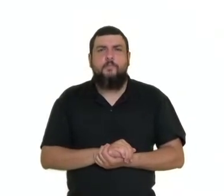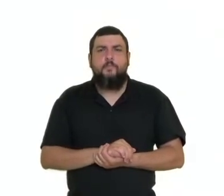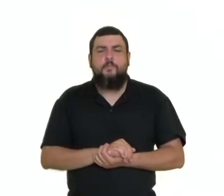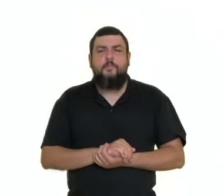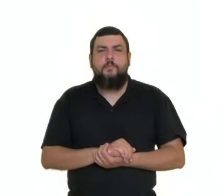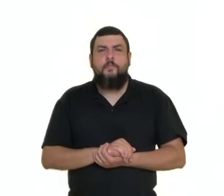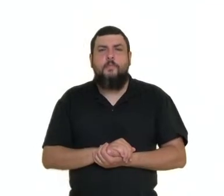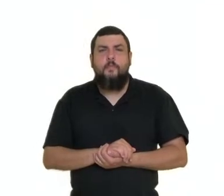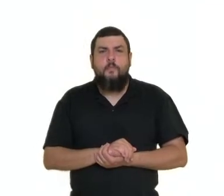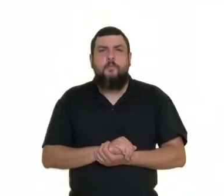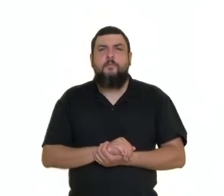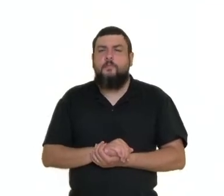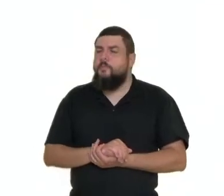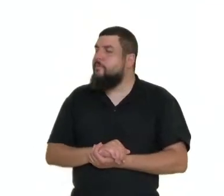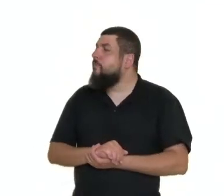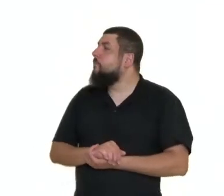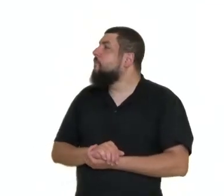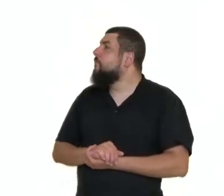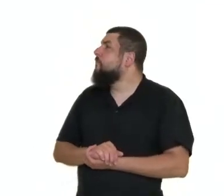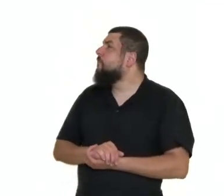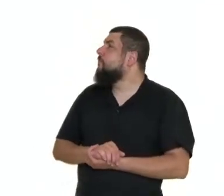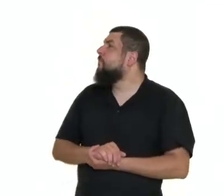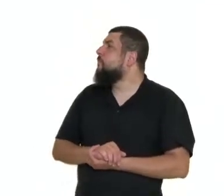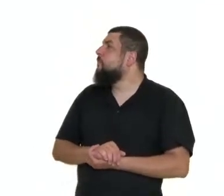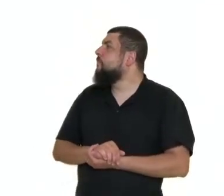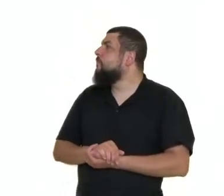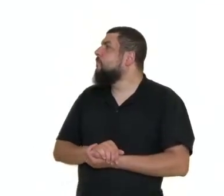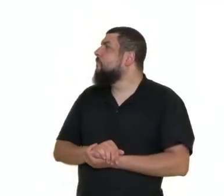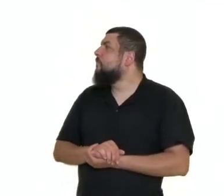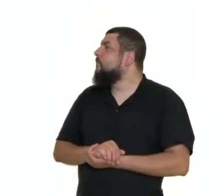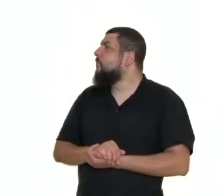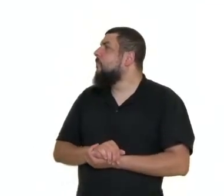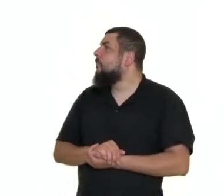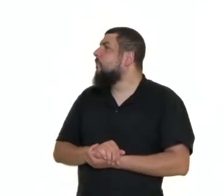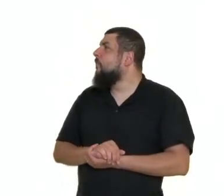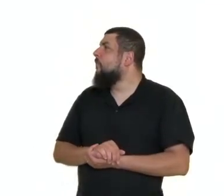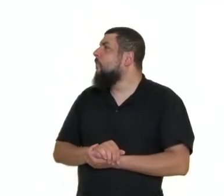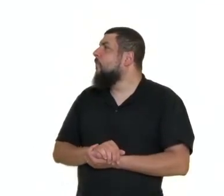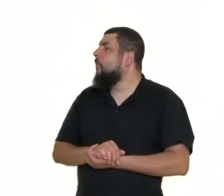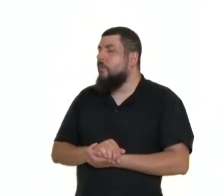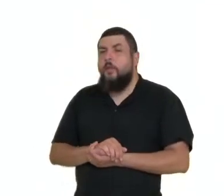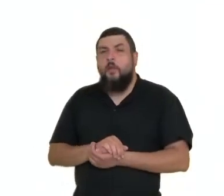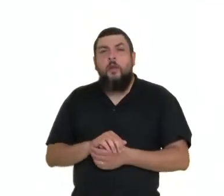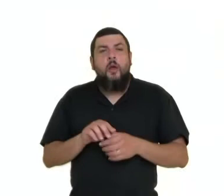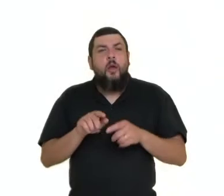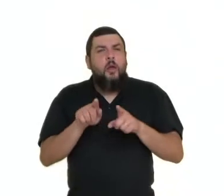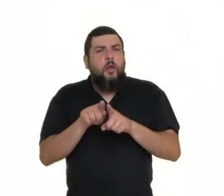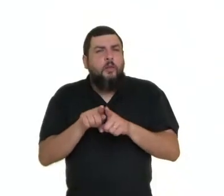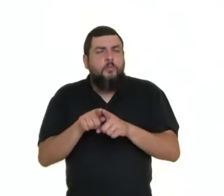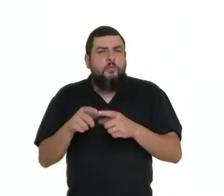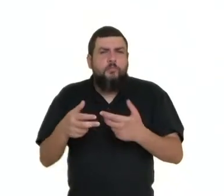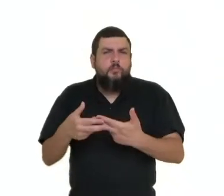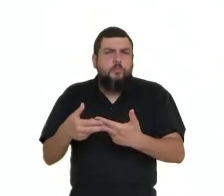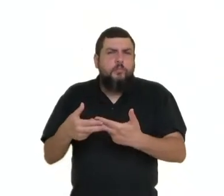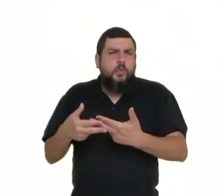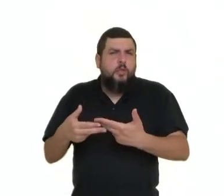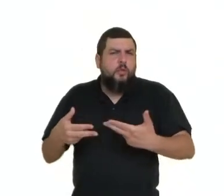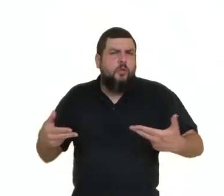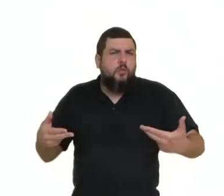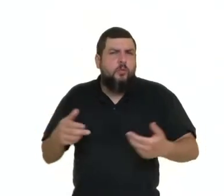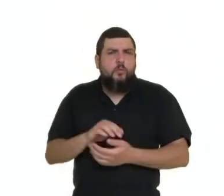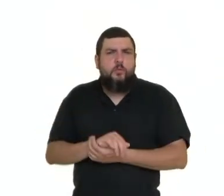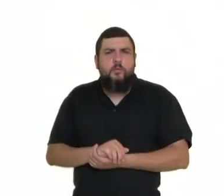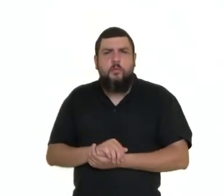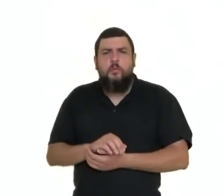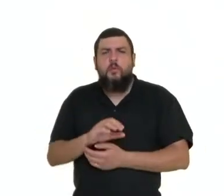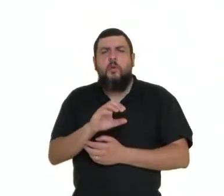forma despectiva ou sem importância. Quando a gente fala assim, ó, coisa, né? Ó, coça, cosita,